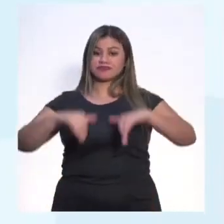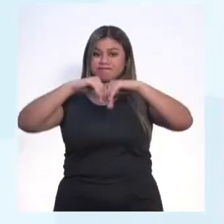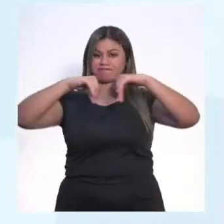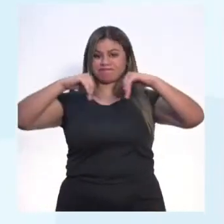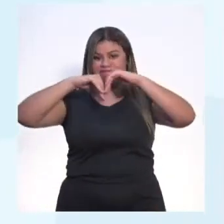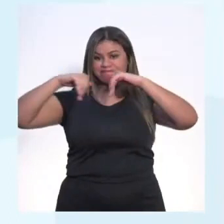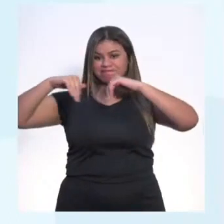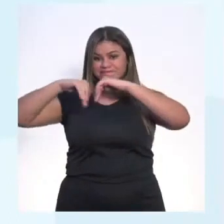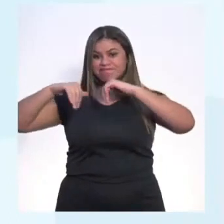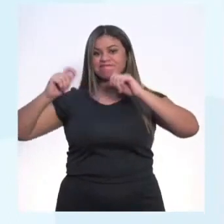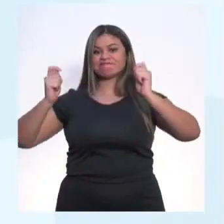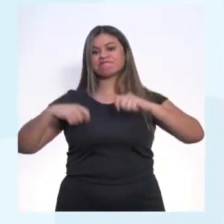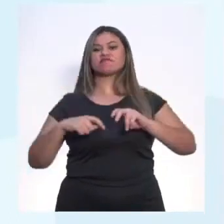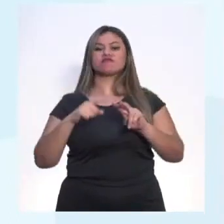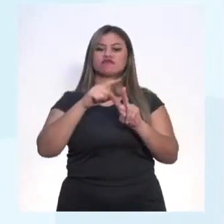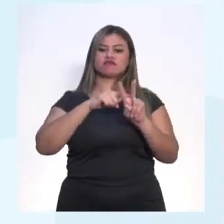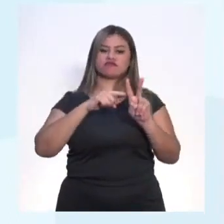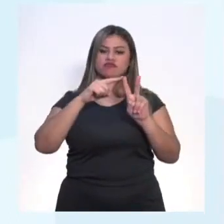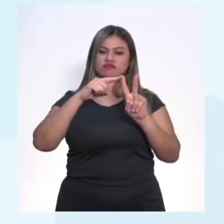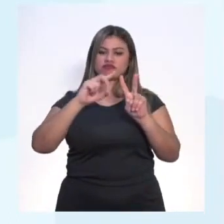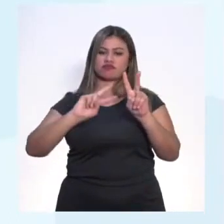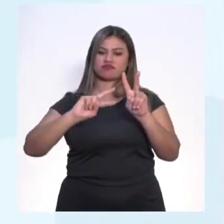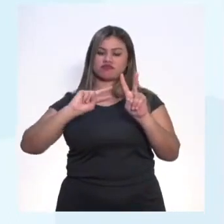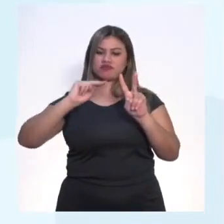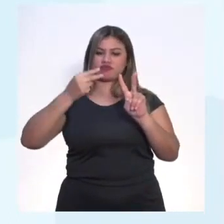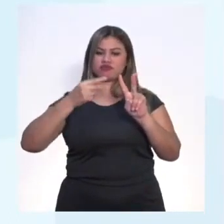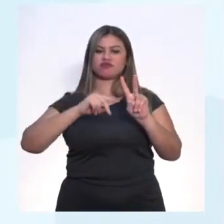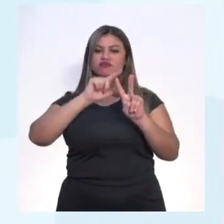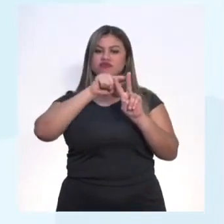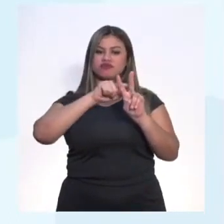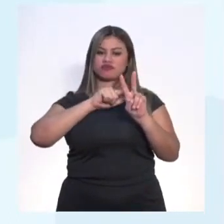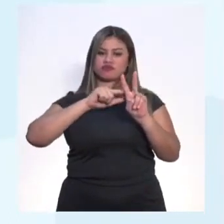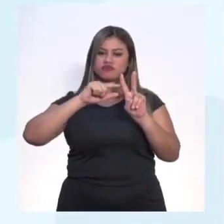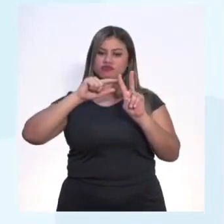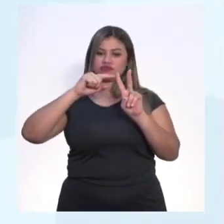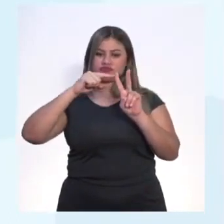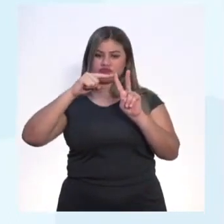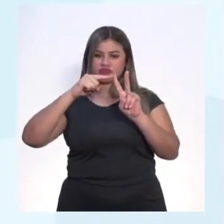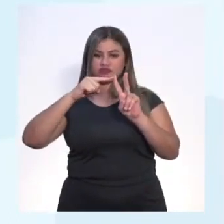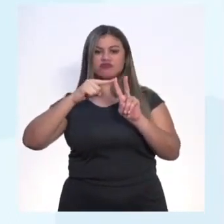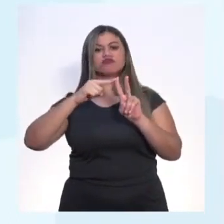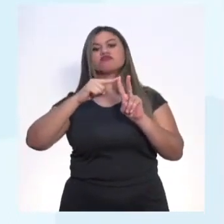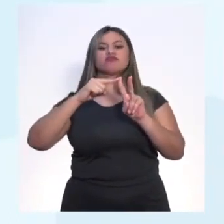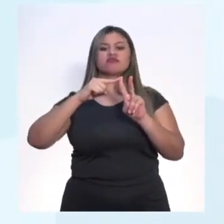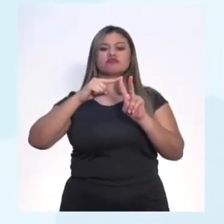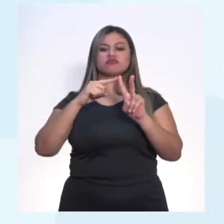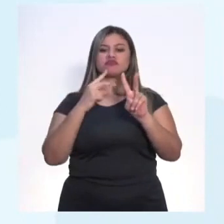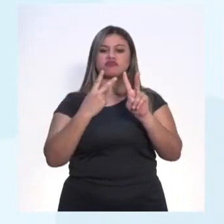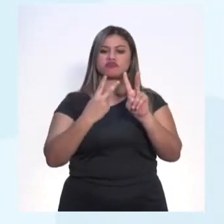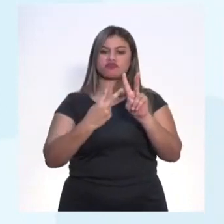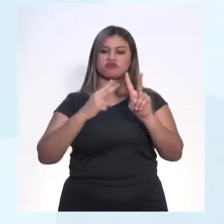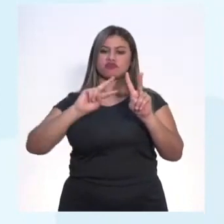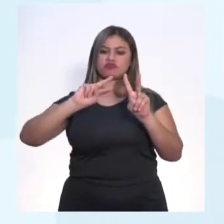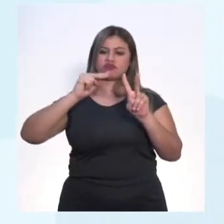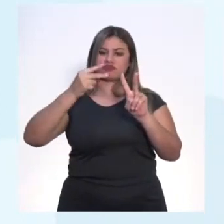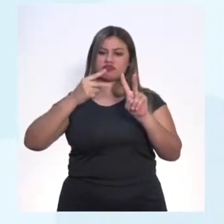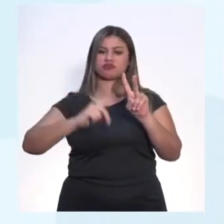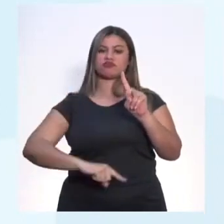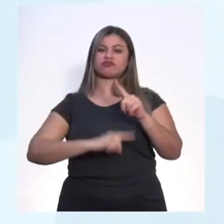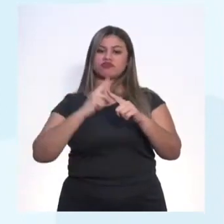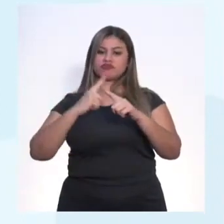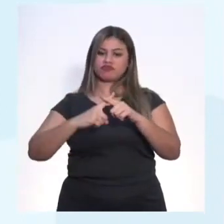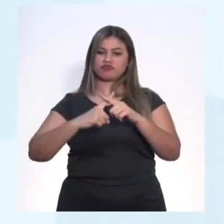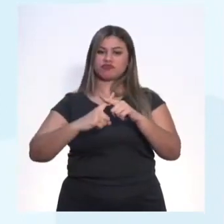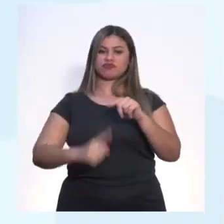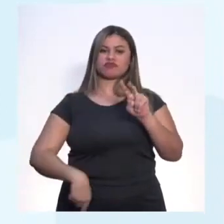separar? Raiz quadrada de 2 ao quadrado, vezes raiz quadrada de 2 ao